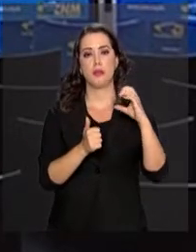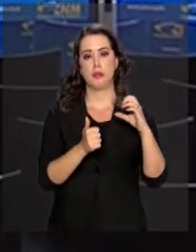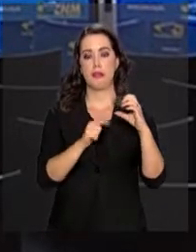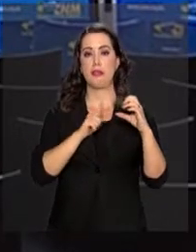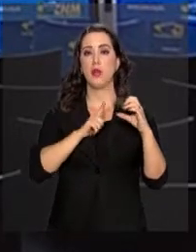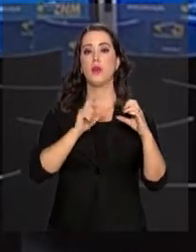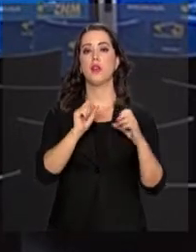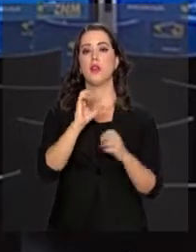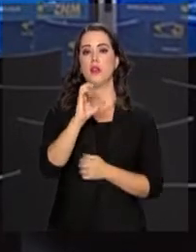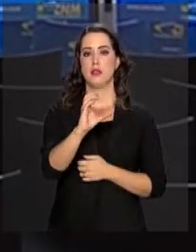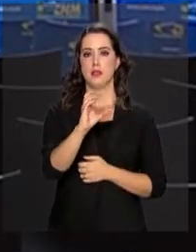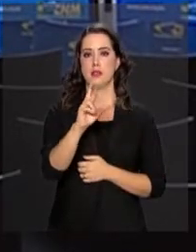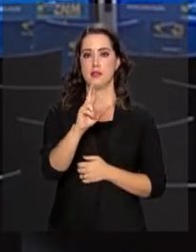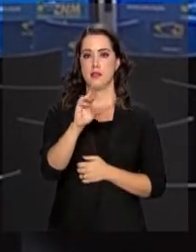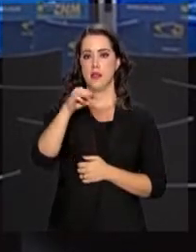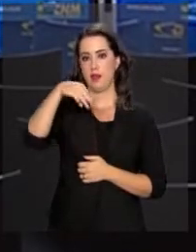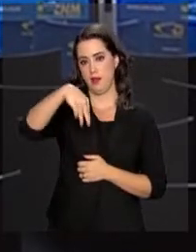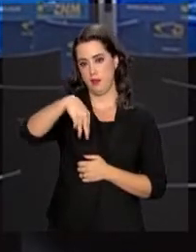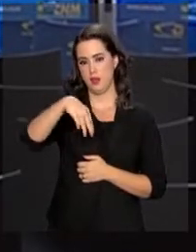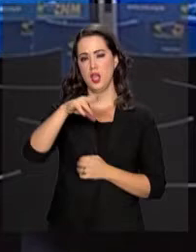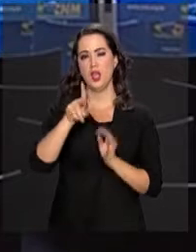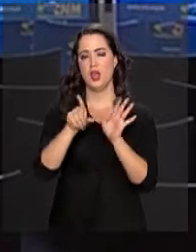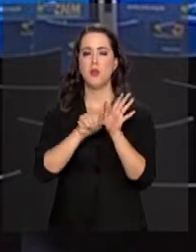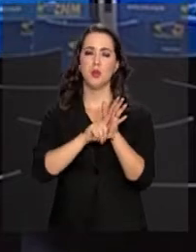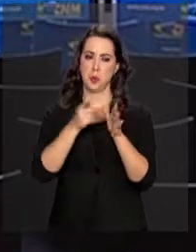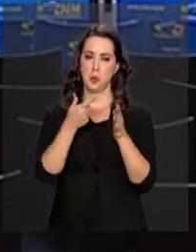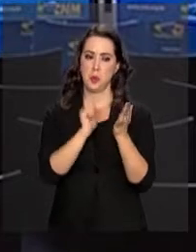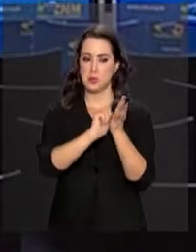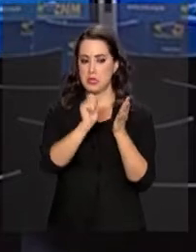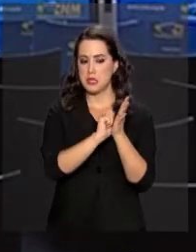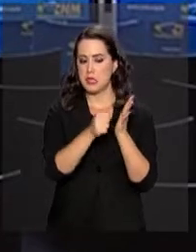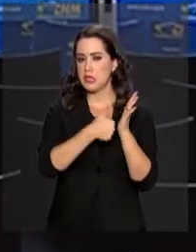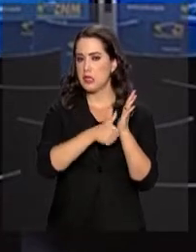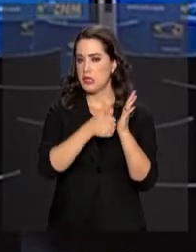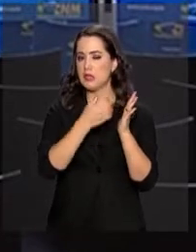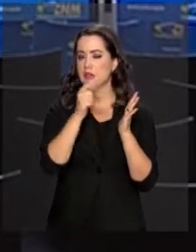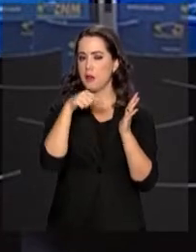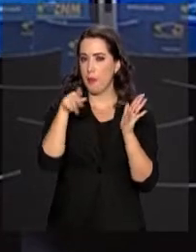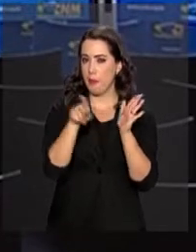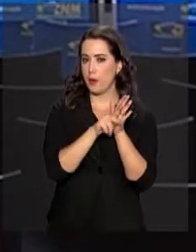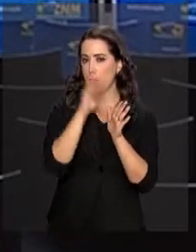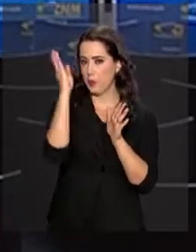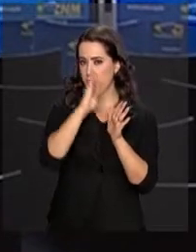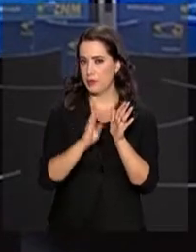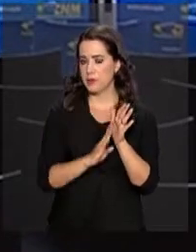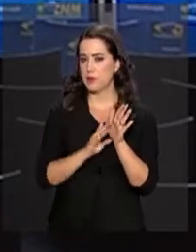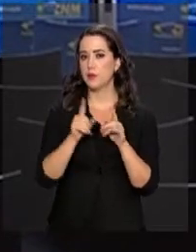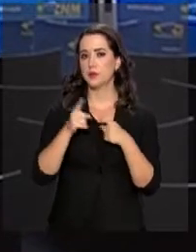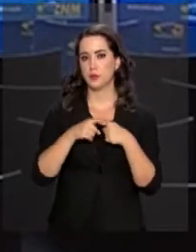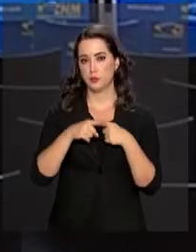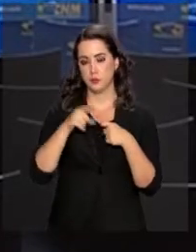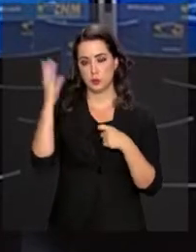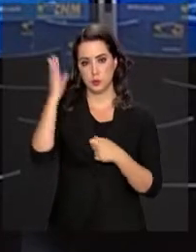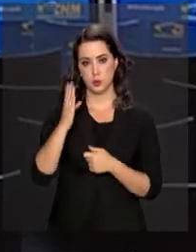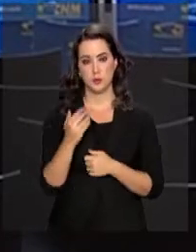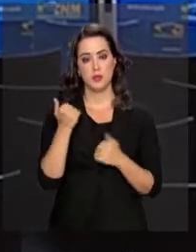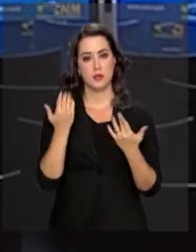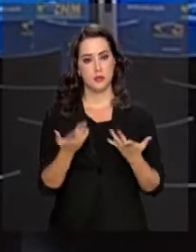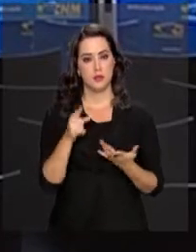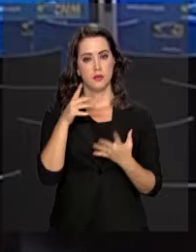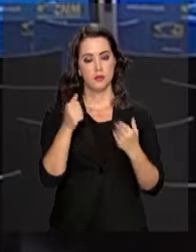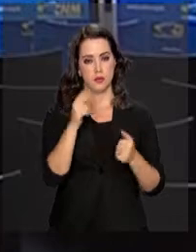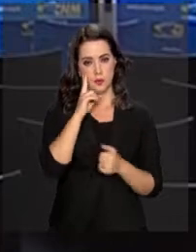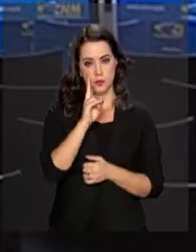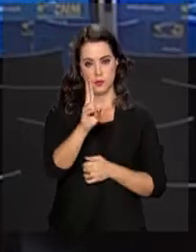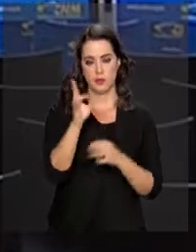podem ser brasileiros ou estrangeiros mas devem ter o registro aqui do brasil vamos ouvir então um trechinho do que